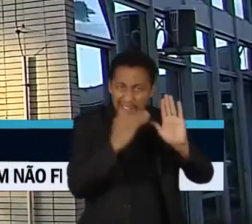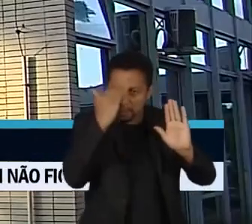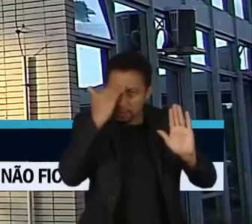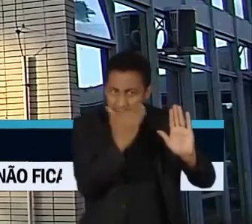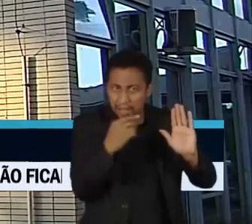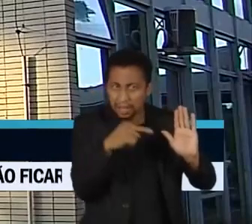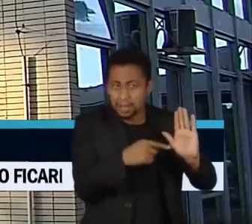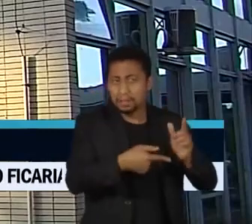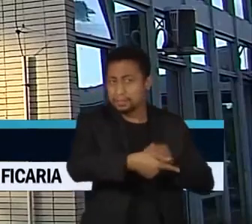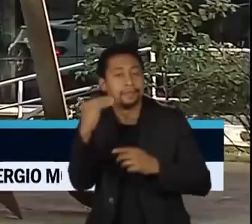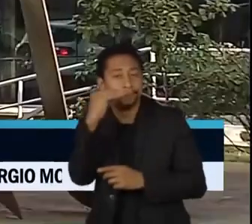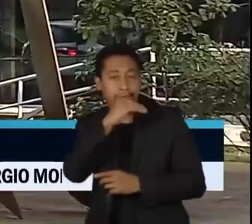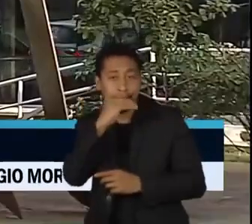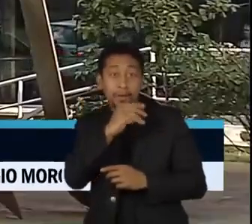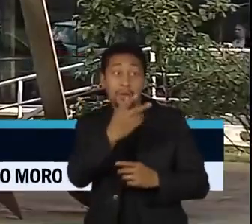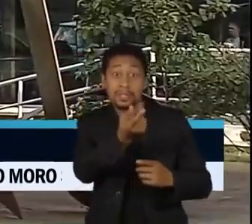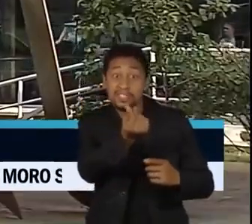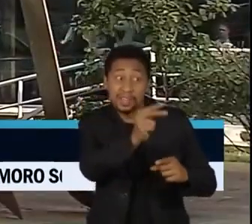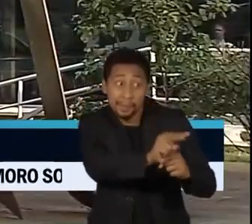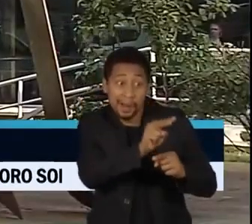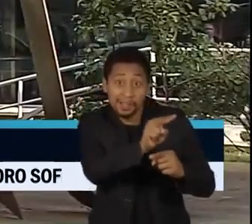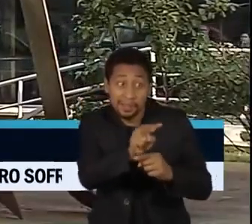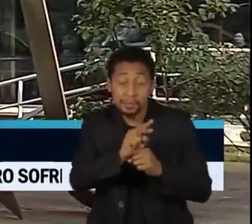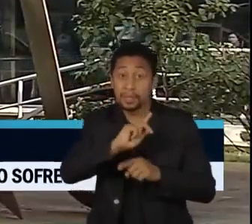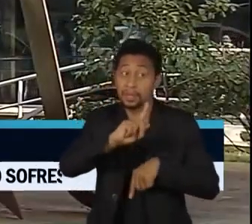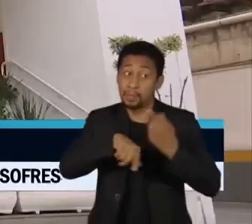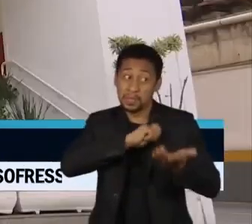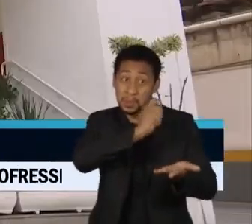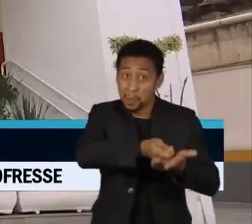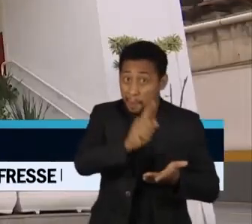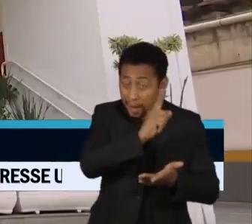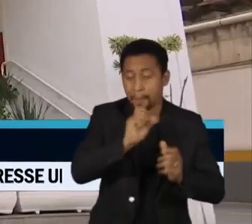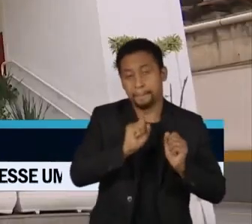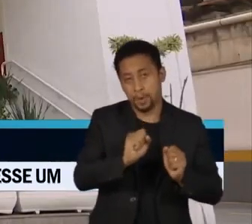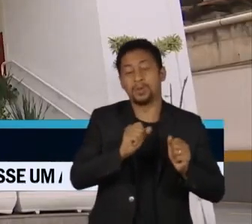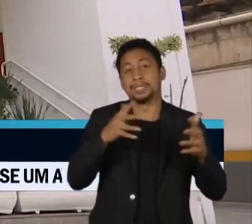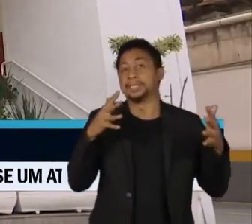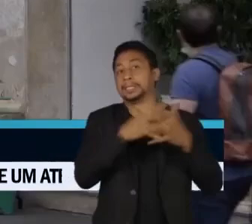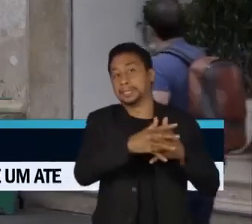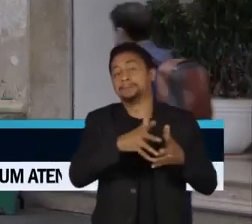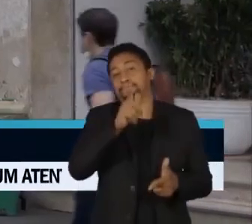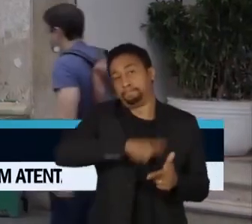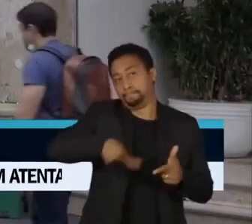da Fazenda está elaborando. Os receios de problemas na concessão